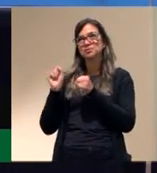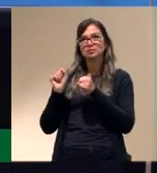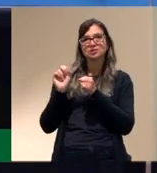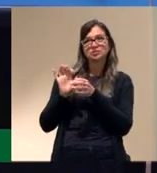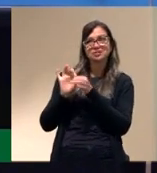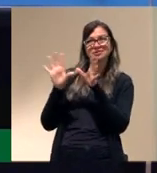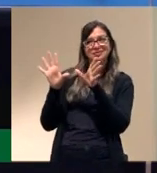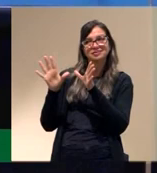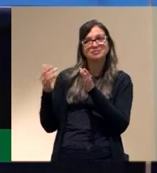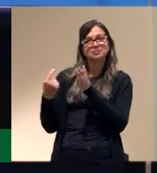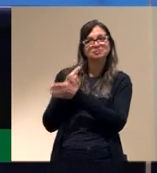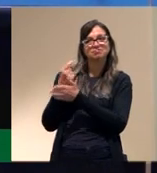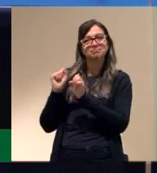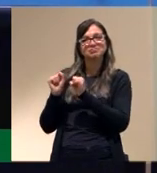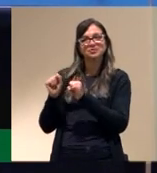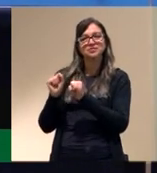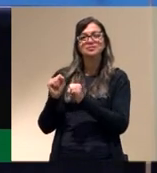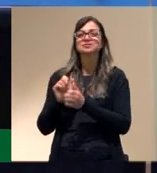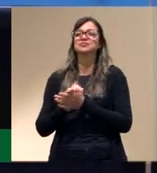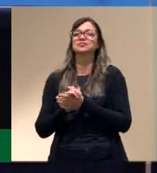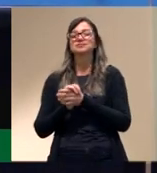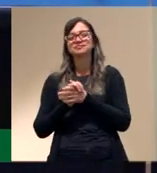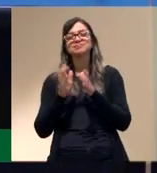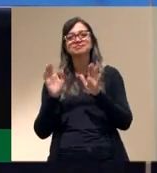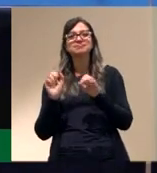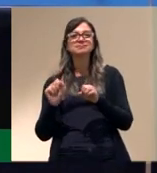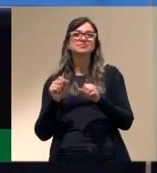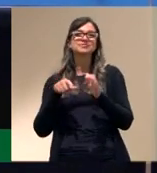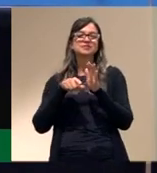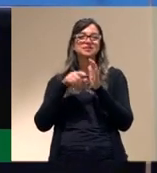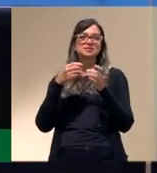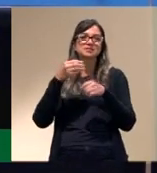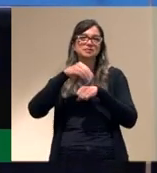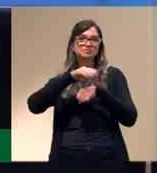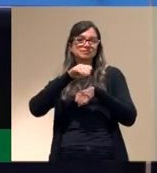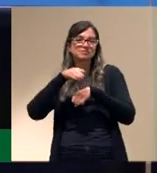documento de reedição, para ser um pouquinho moderna.